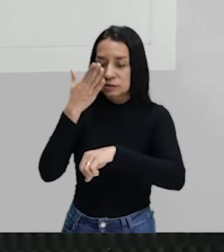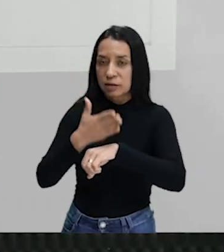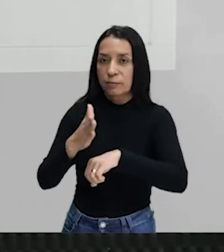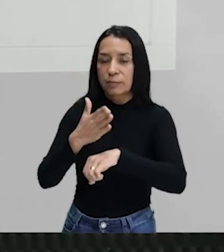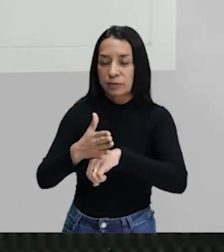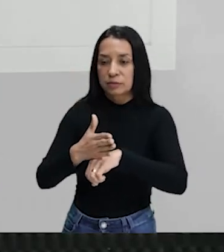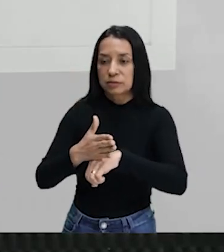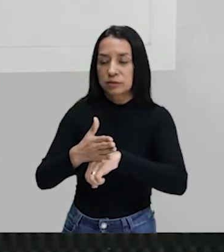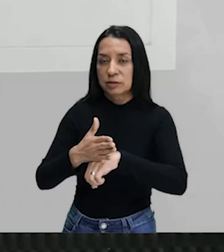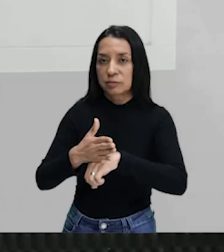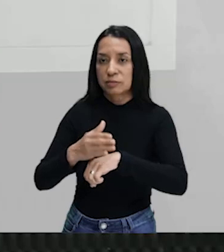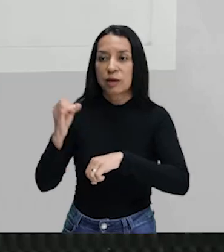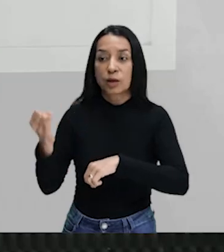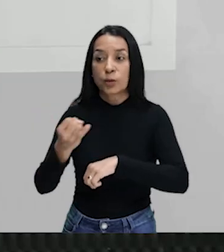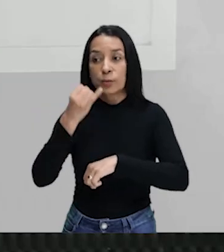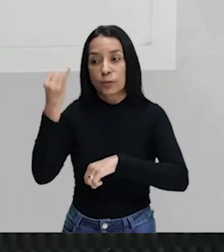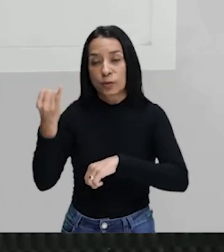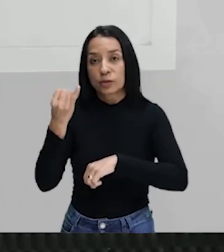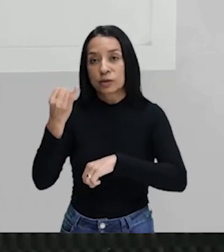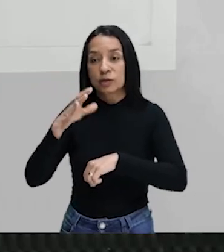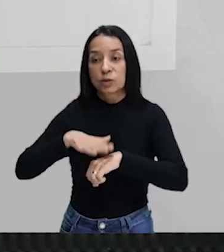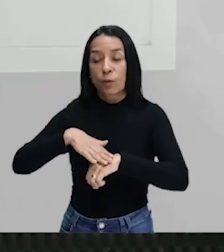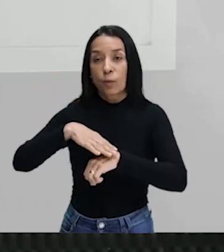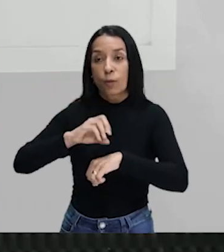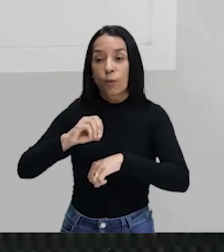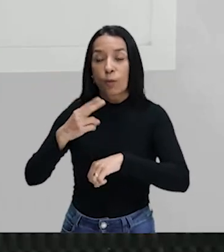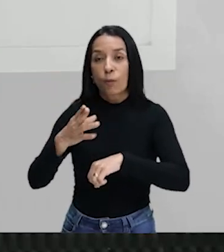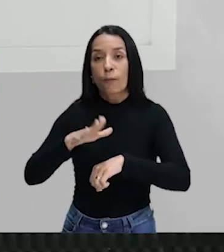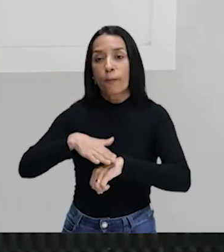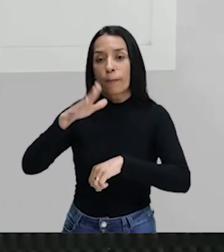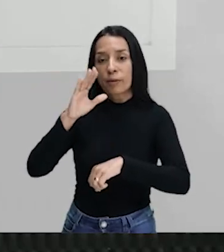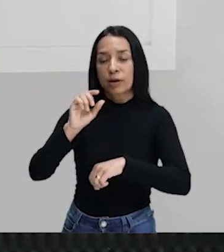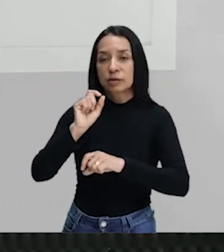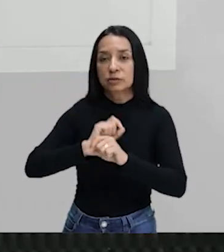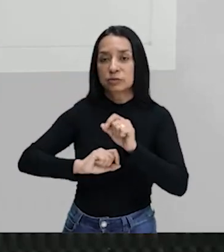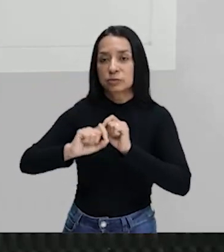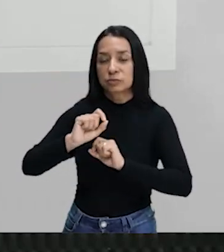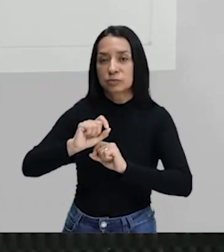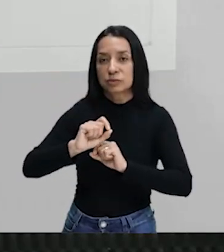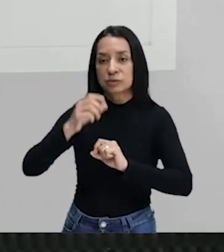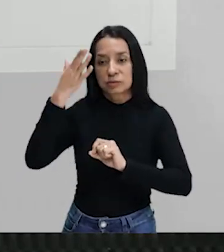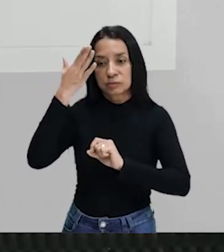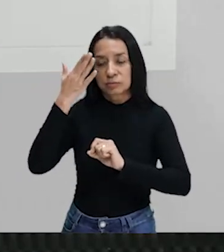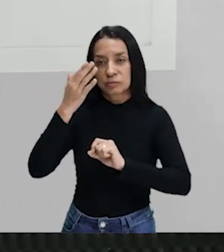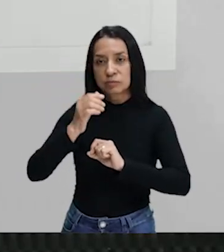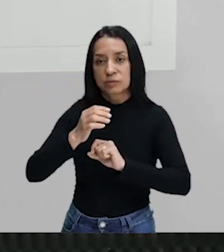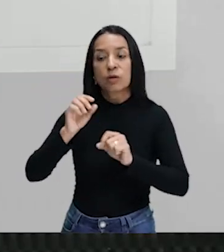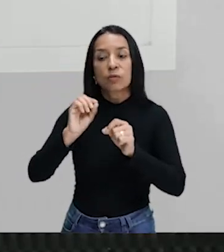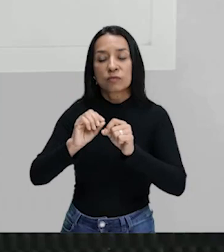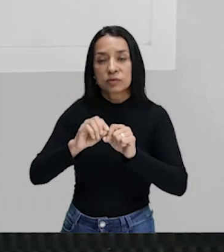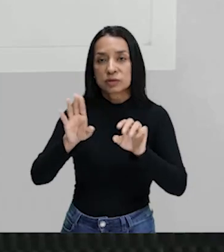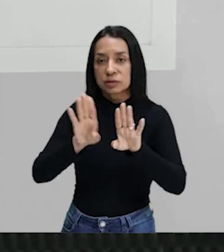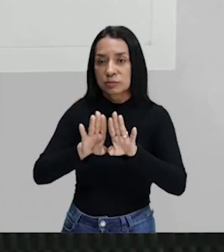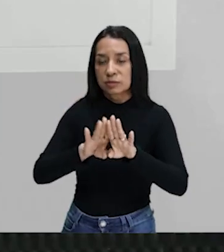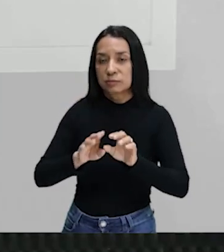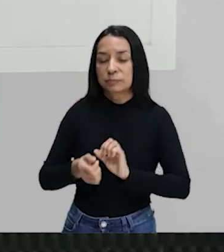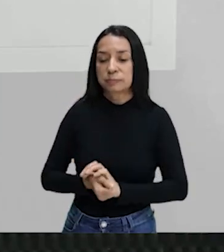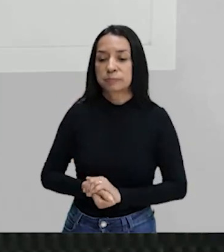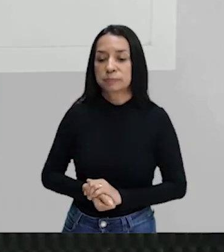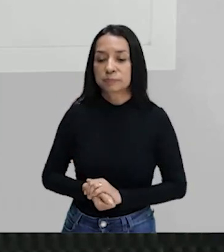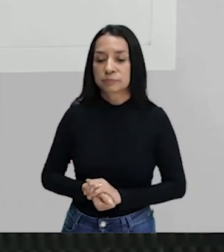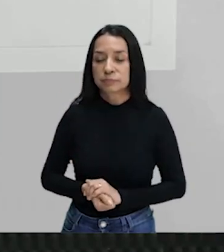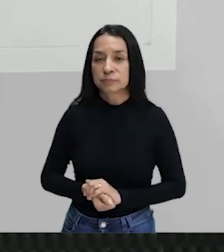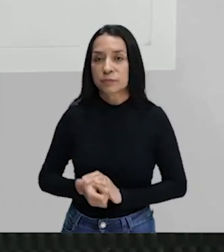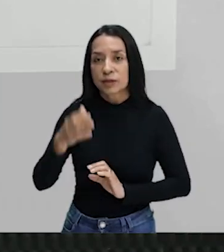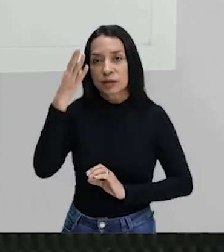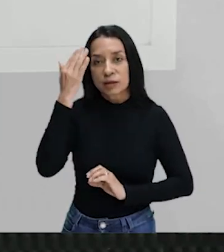importante quanto, às vezes, até mais. Ok? O saber é importante, mas o fazer também é. Até porque nós sabemos que